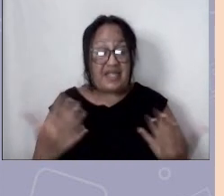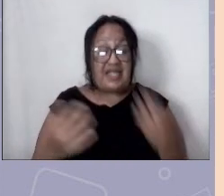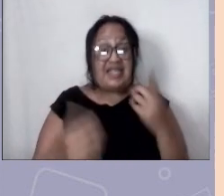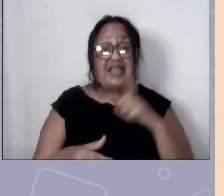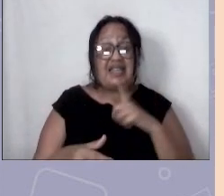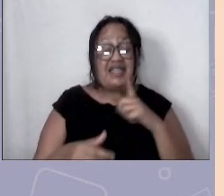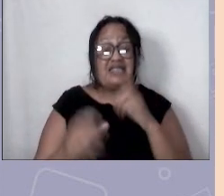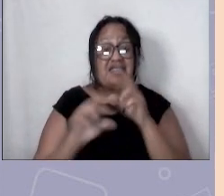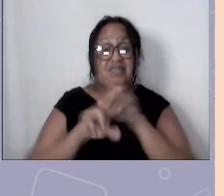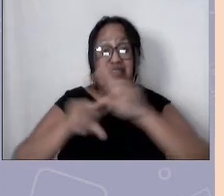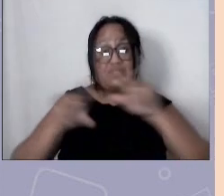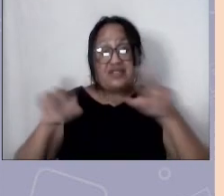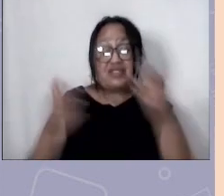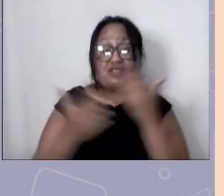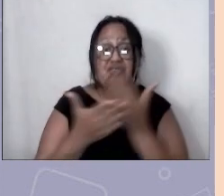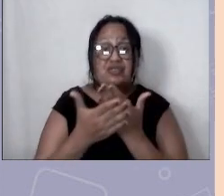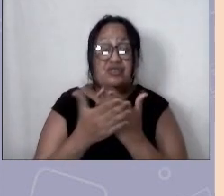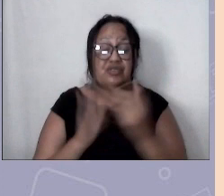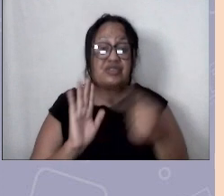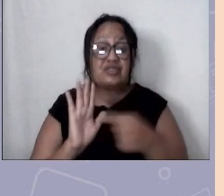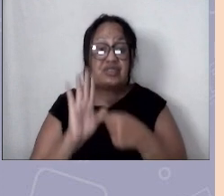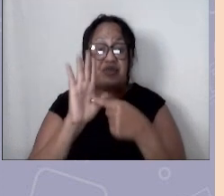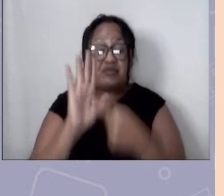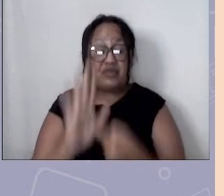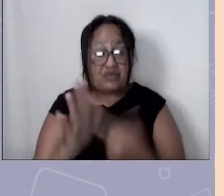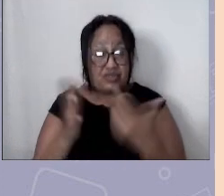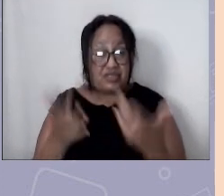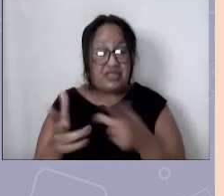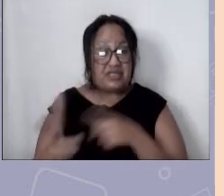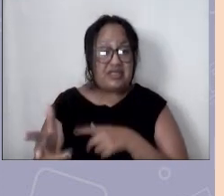desses biopesticidas né desses inseticidas